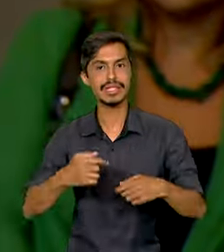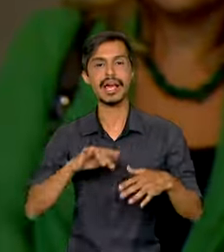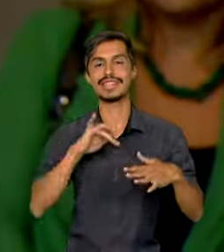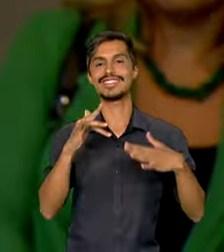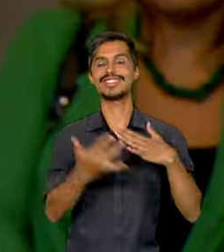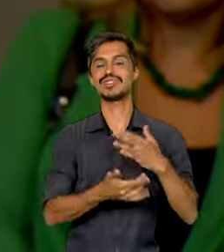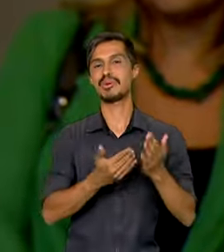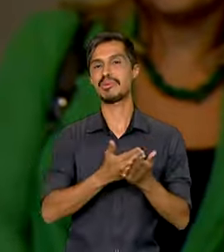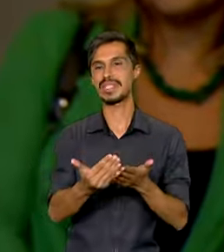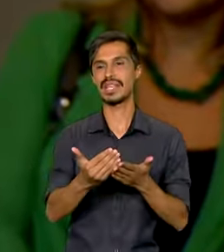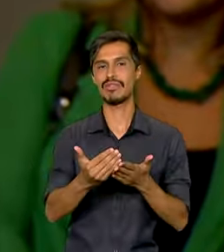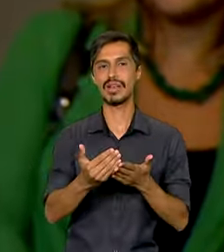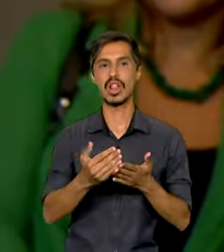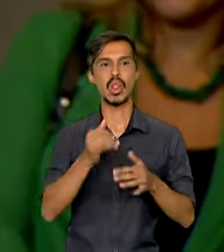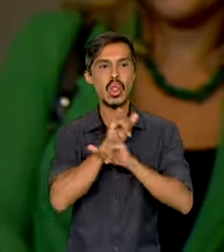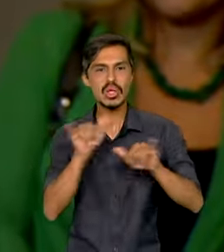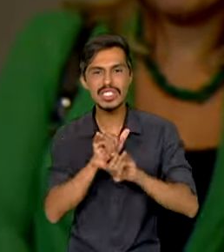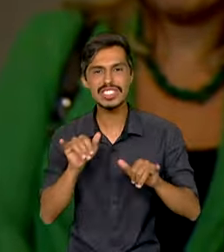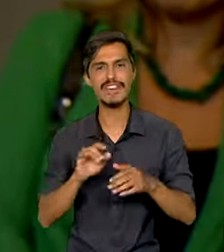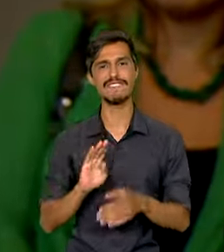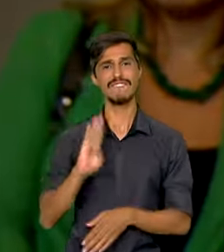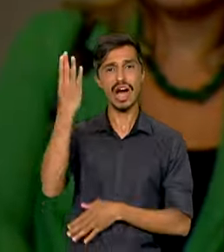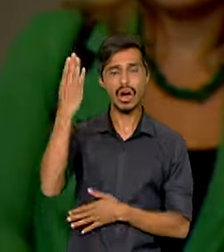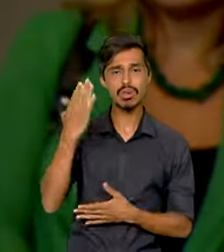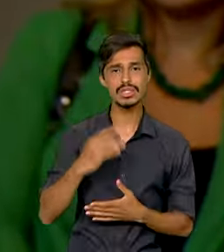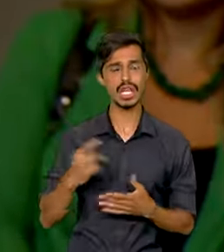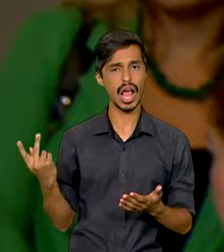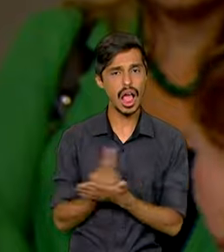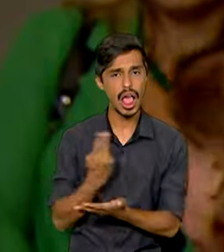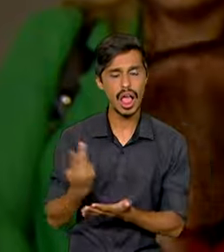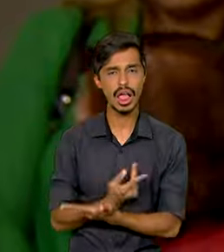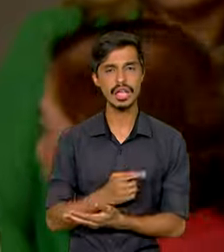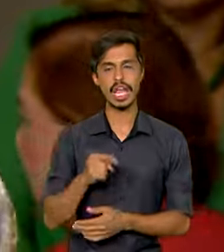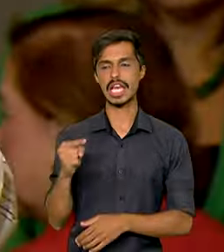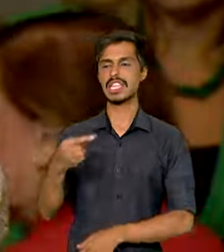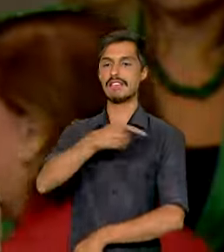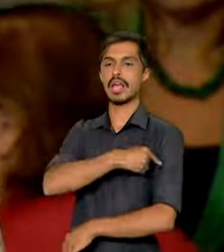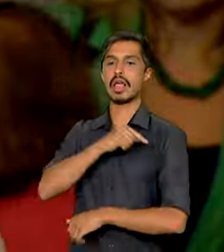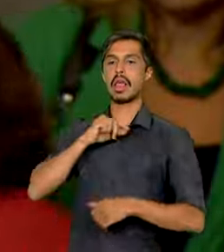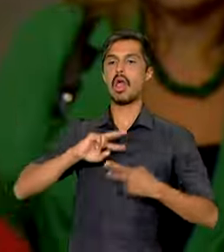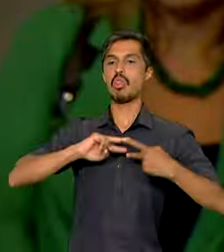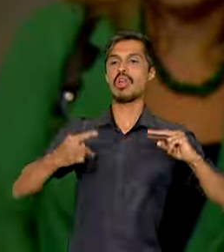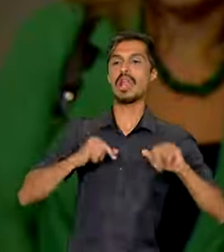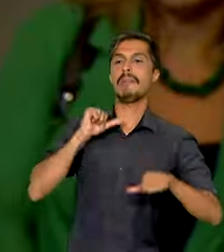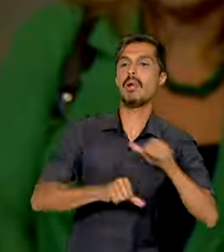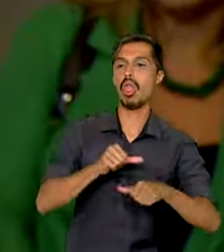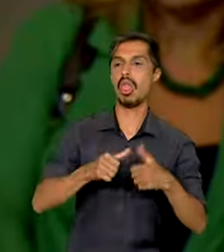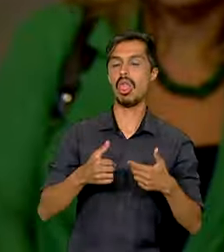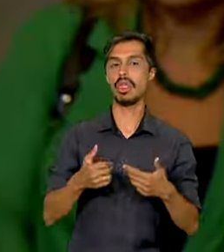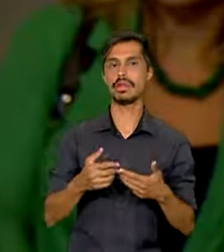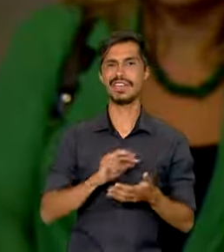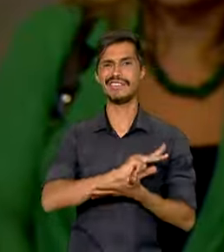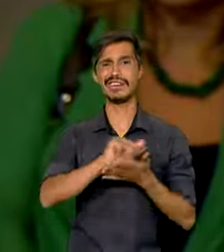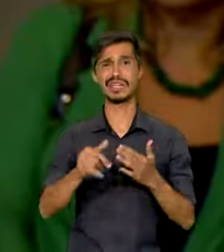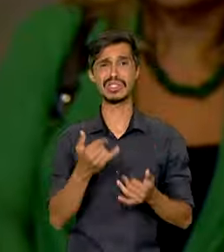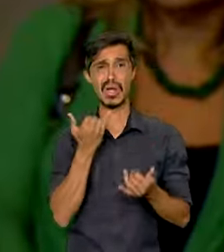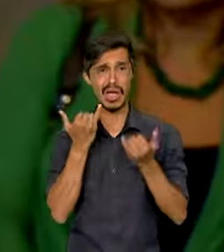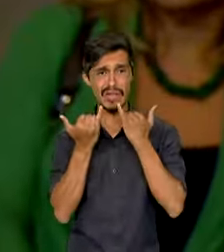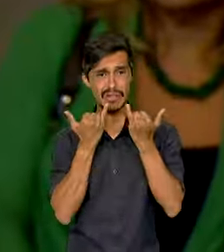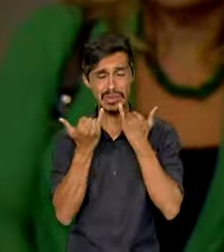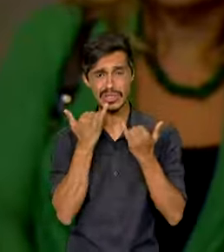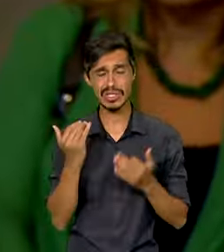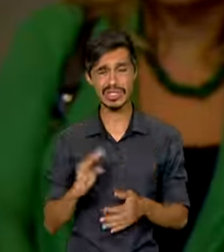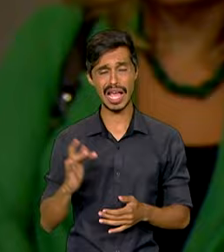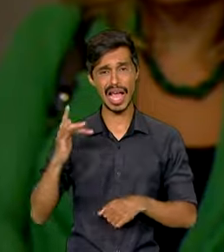nas redes pipocavam notícias falsas. Essa vacina altera o seu DNA e várias outros